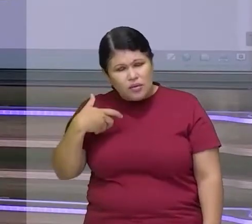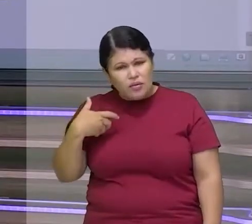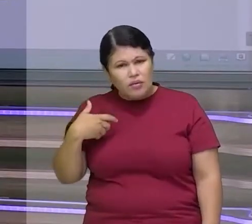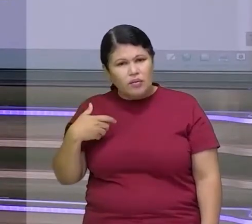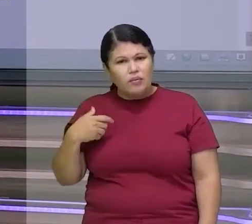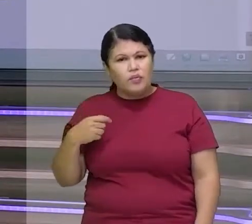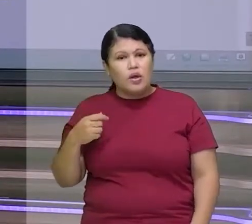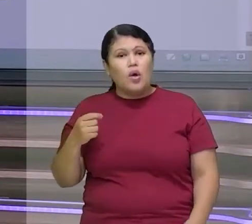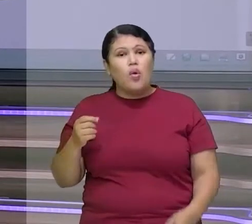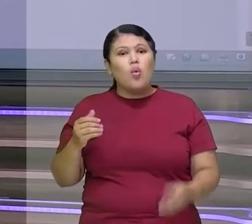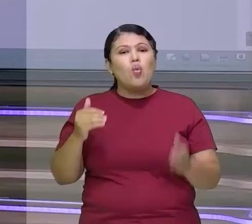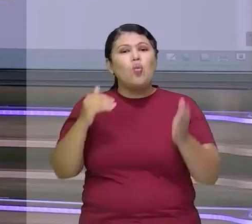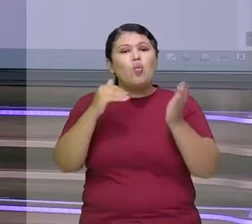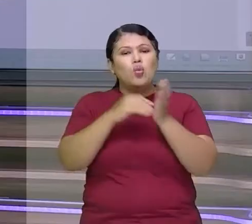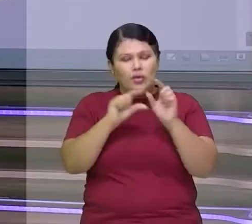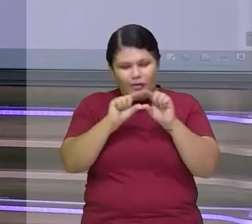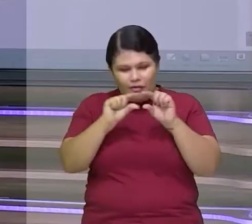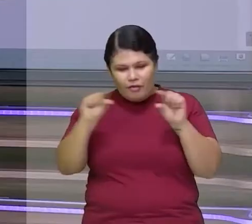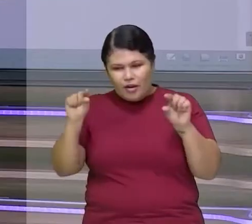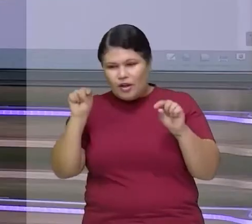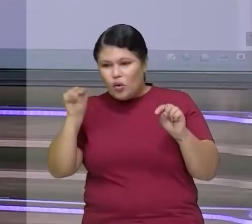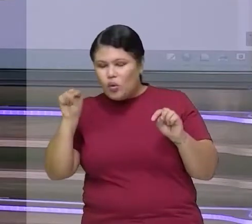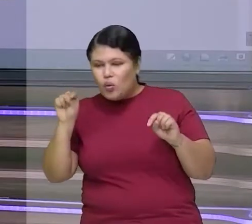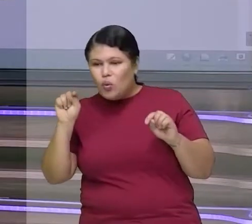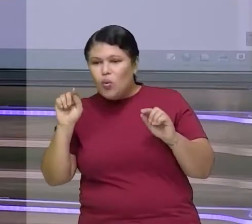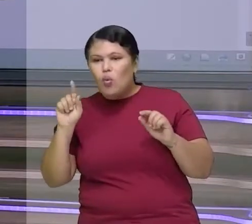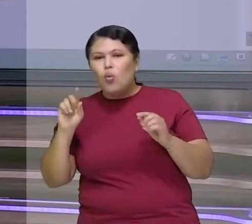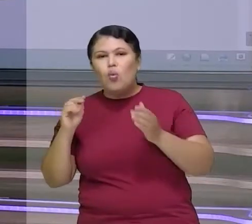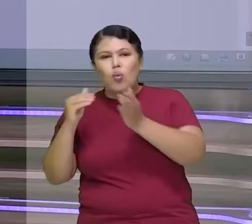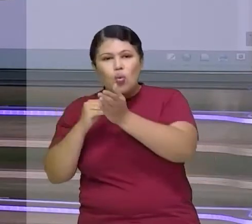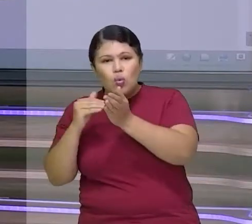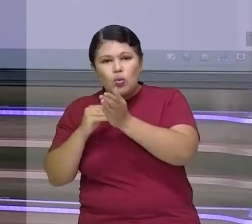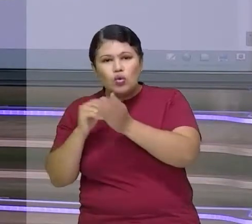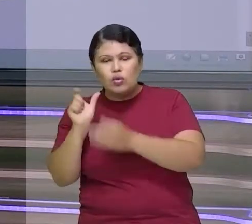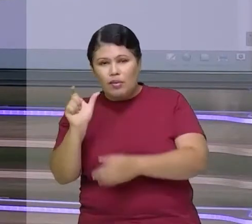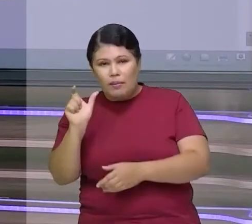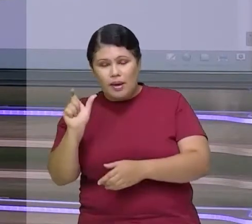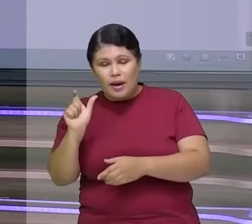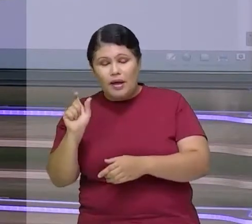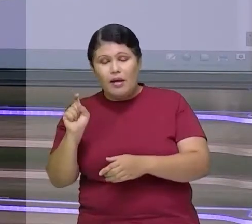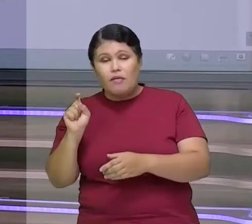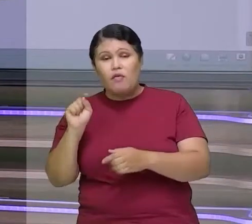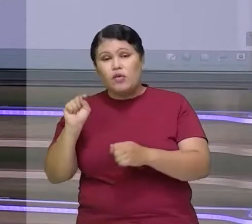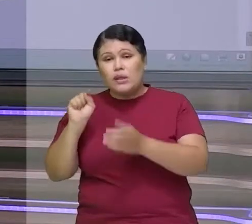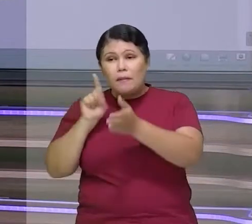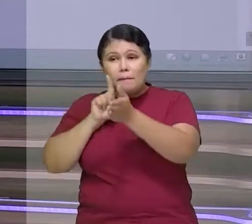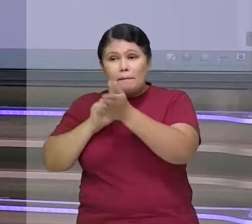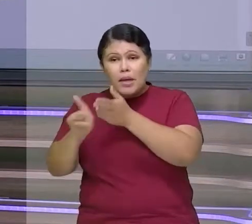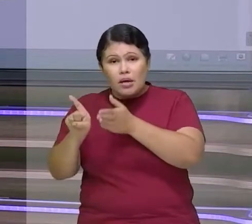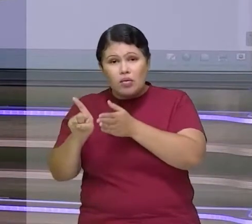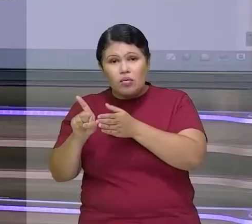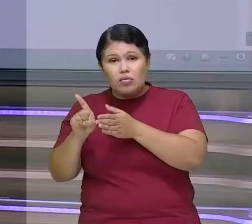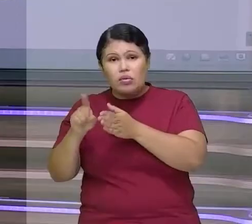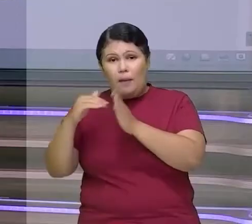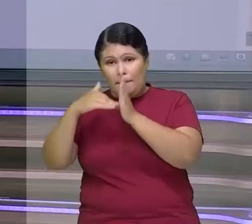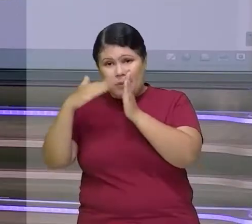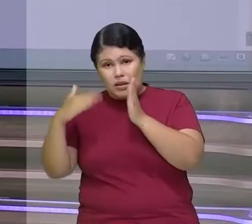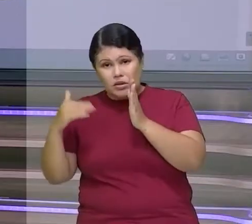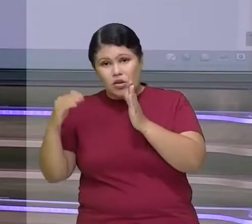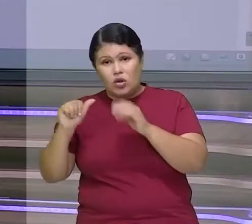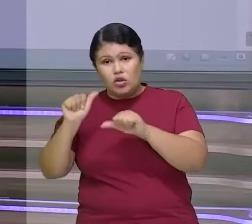forte na última palavra, dando aquela entonação de pergunta, porque se eu ler como se fosse um ponto final, eu ia ler como uma